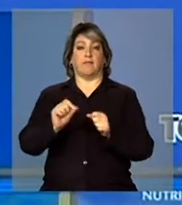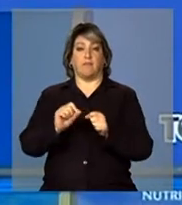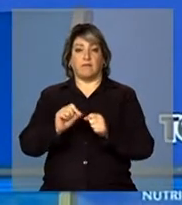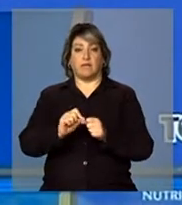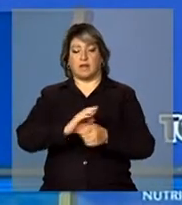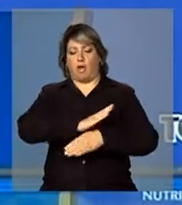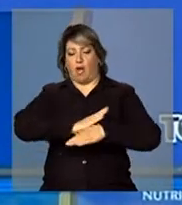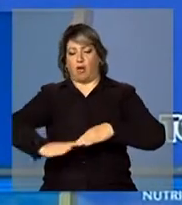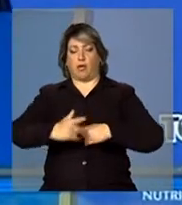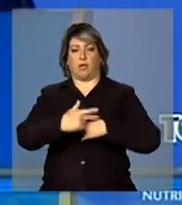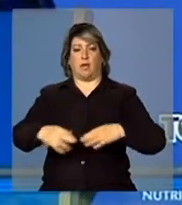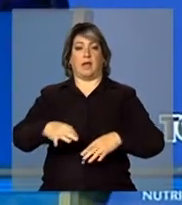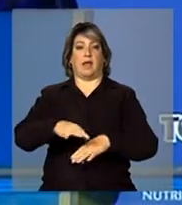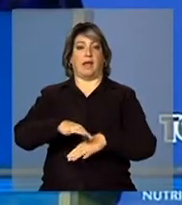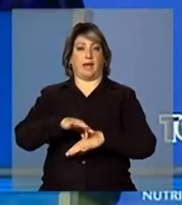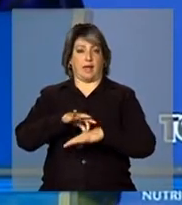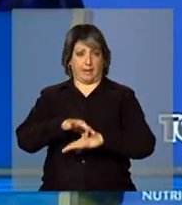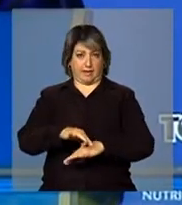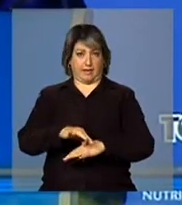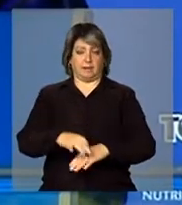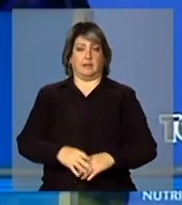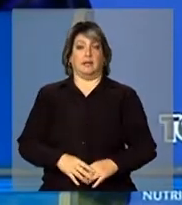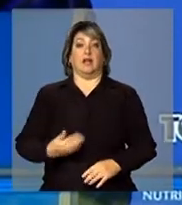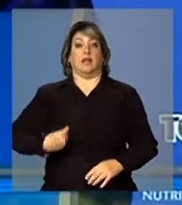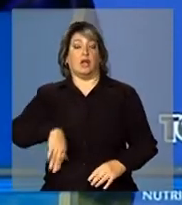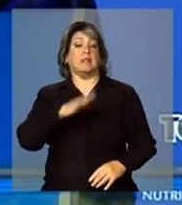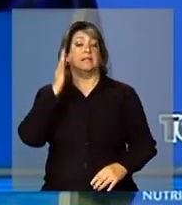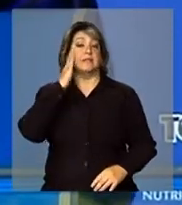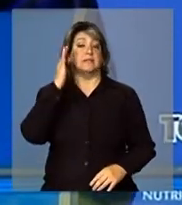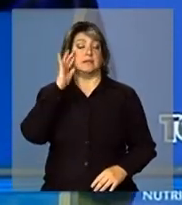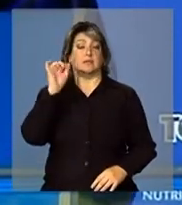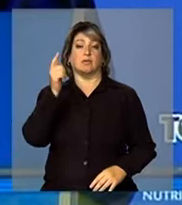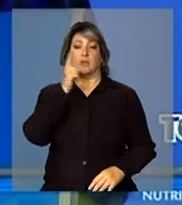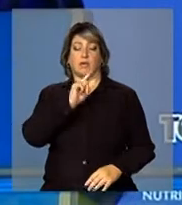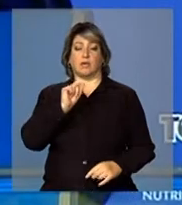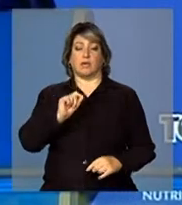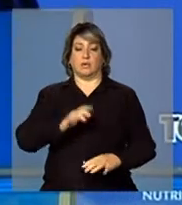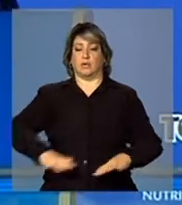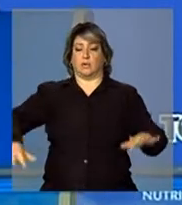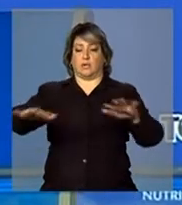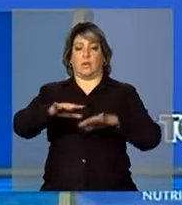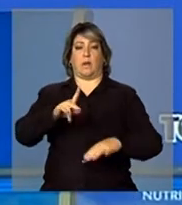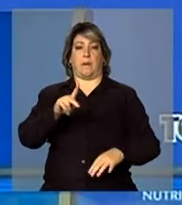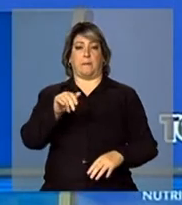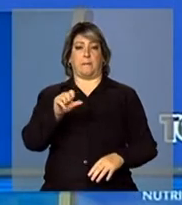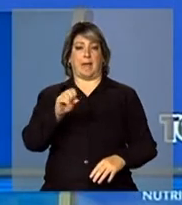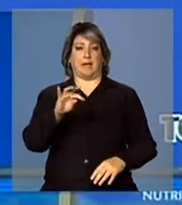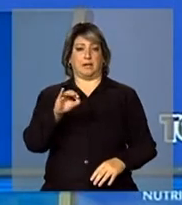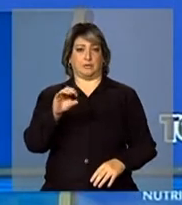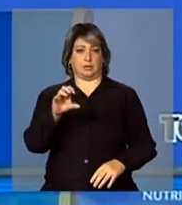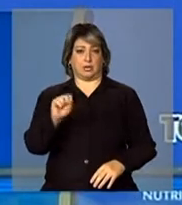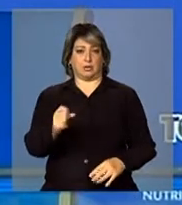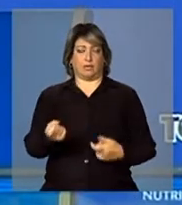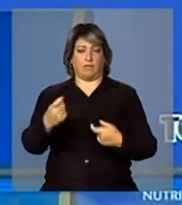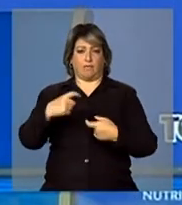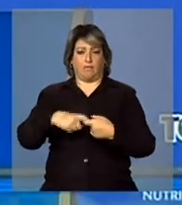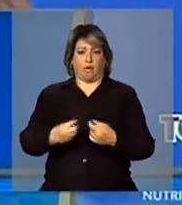E nós sabemos que a recuperação de pastagem pode ensejar não só